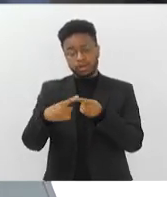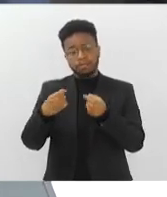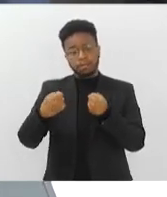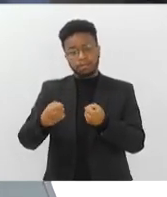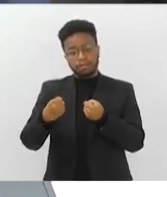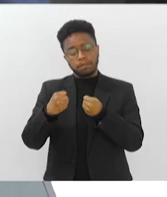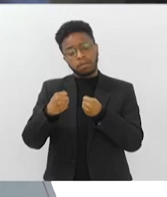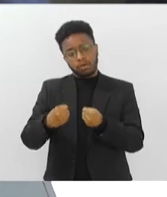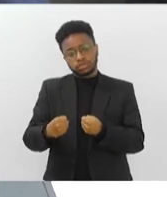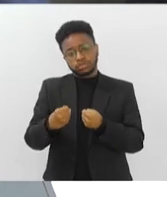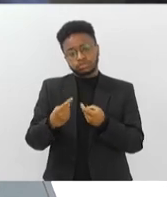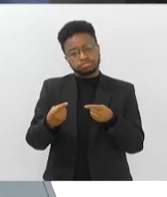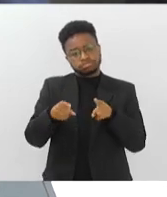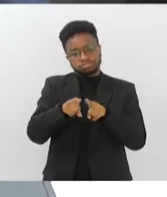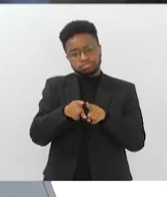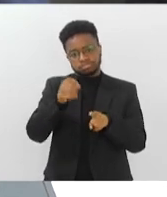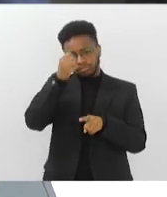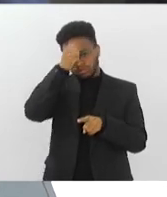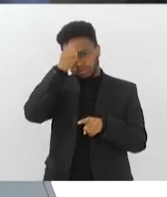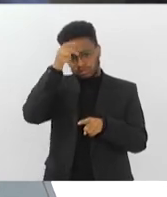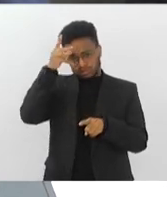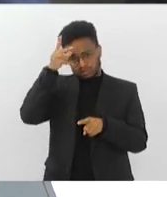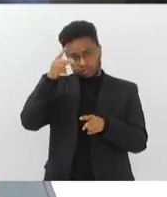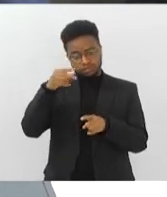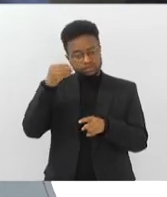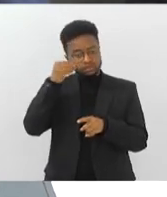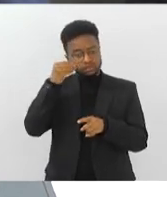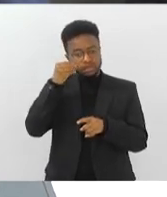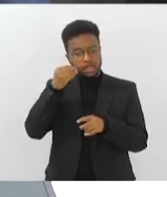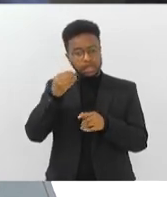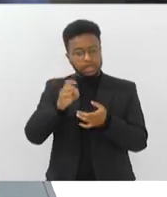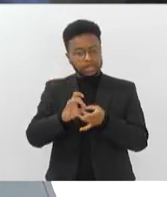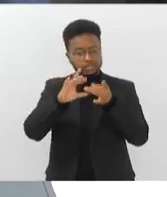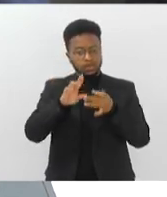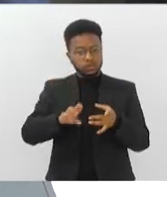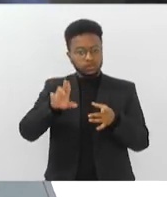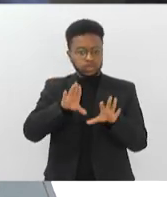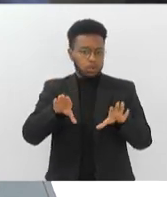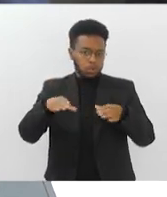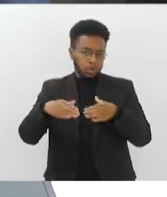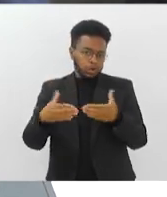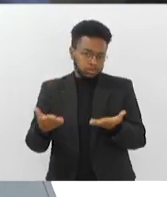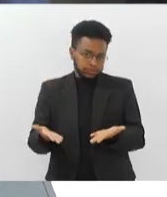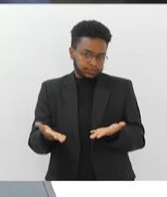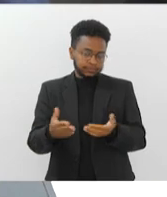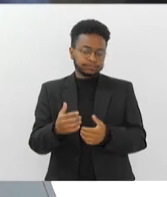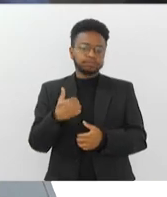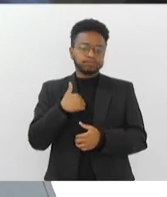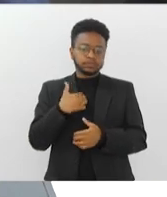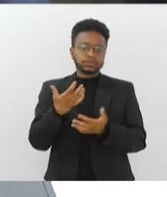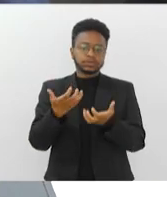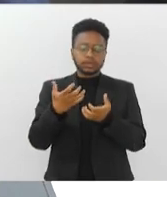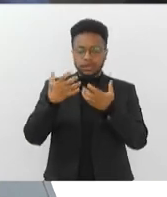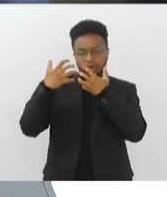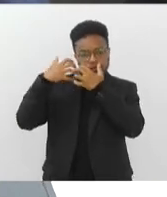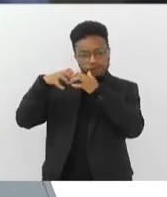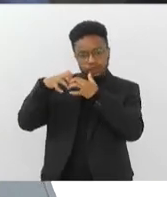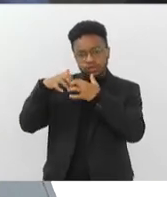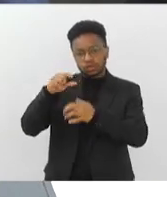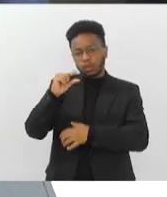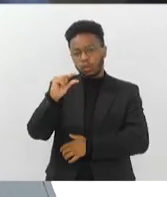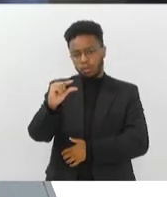utilização coletiva para esse imóvel, né? Então, eu queria refletir um pouco,